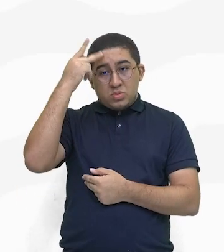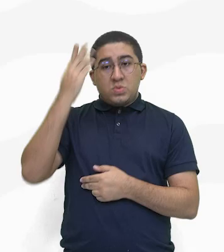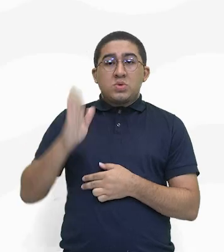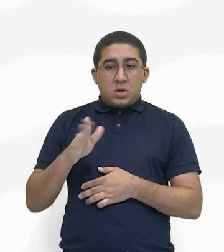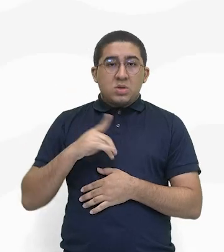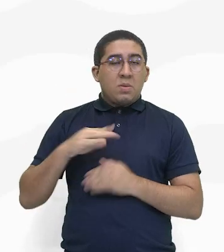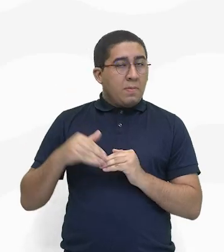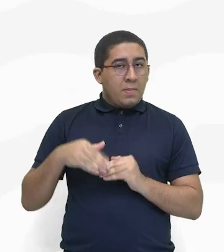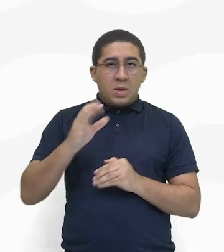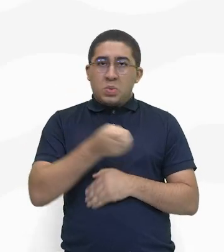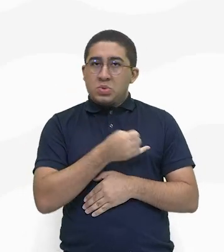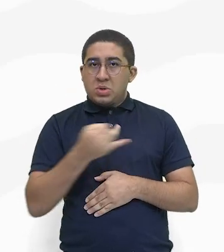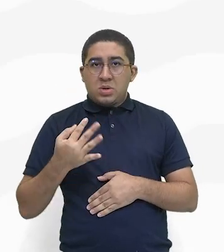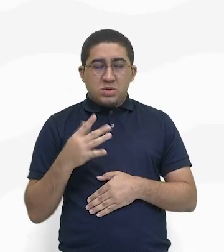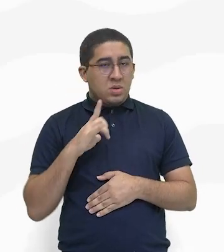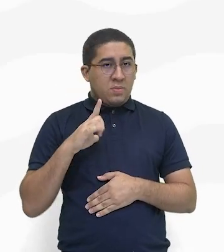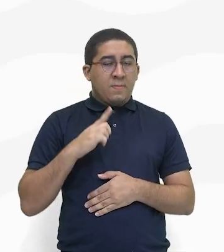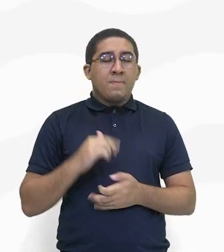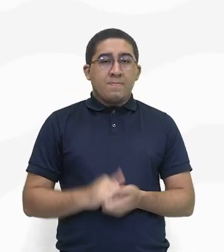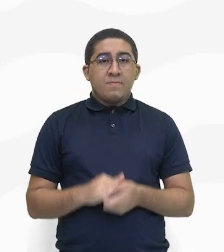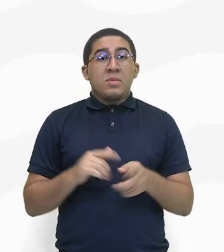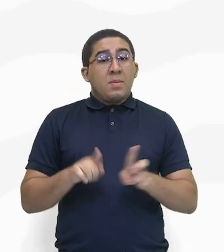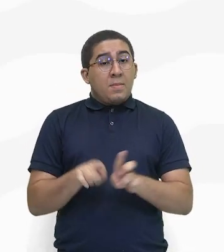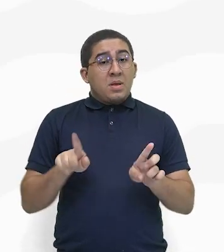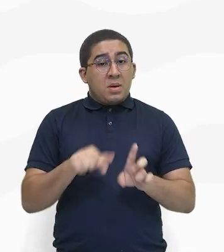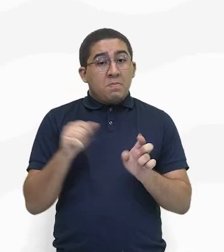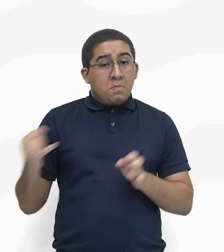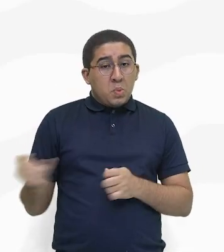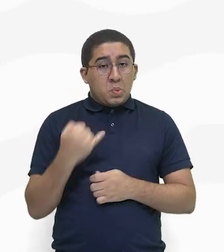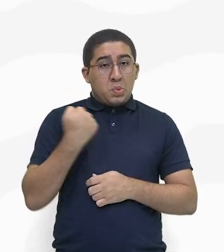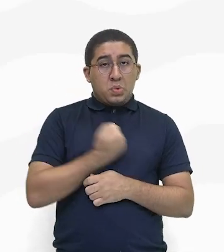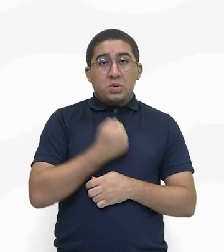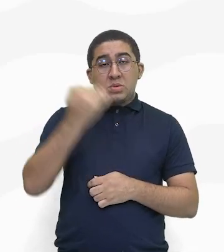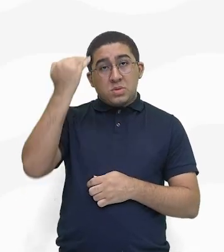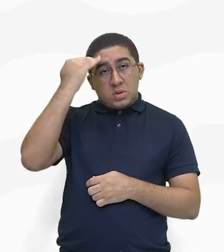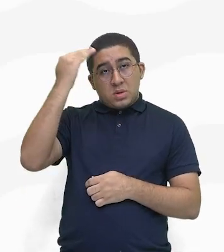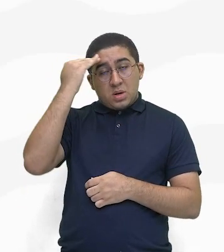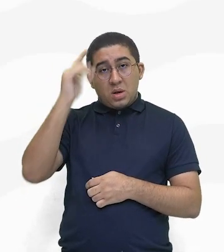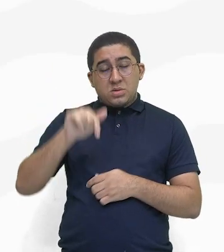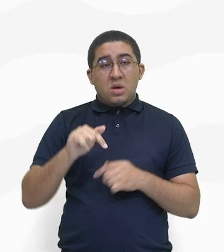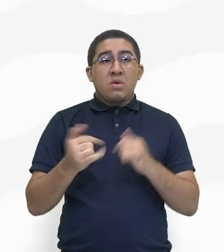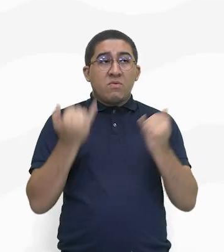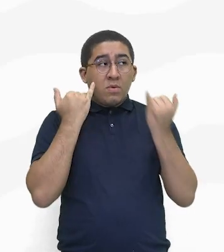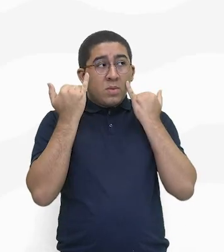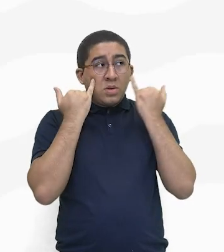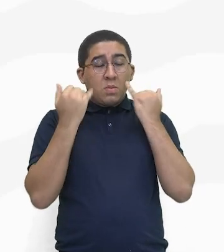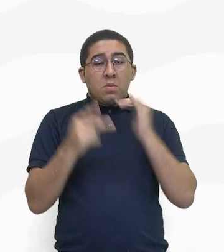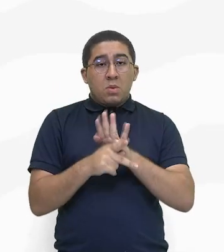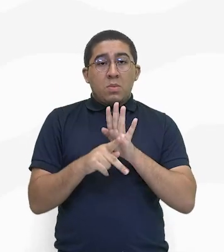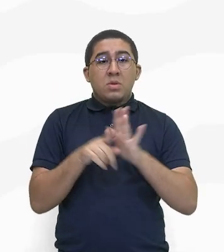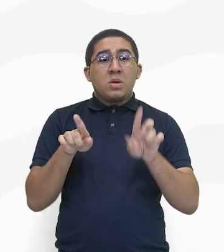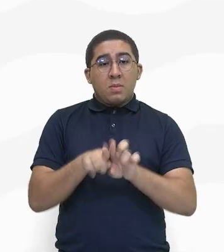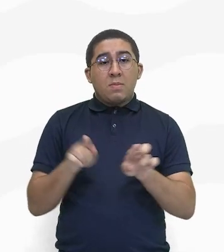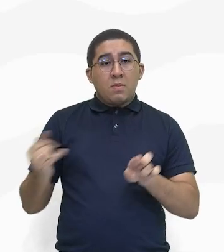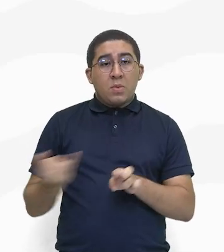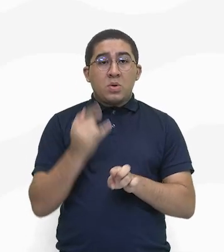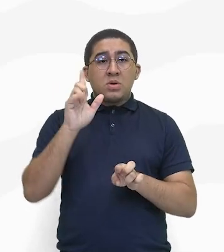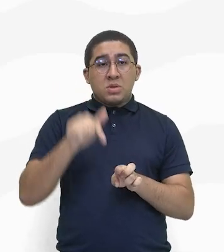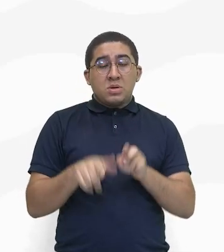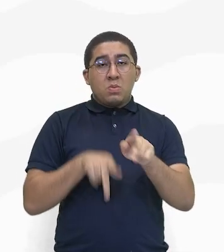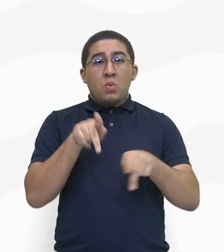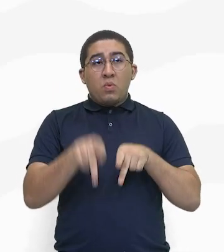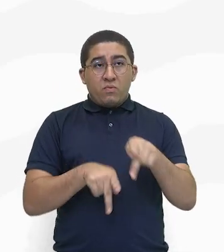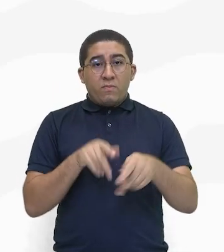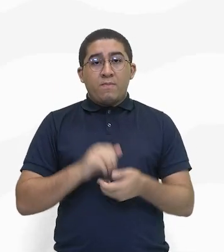mais, sim, né? Já foram mais, mas é muito importante a gente ter esses dados, esses números aí, a importância dessa